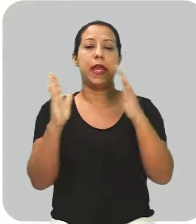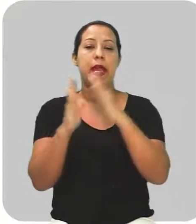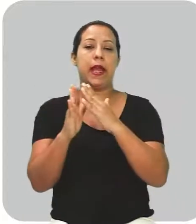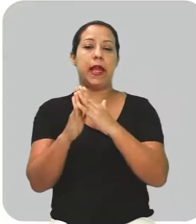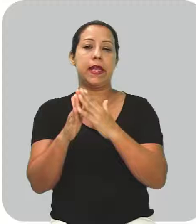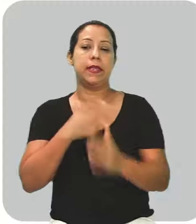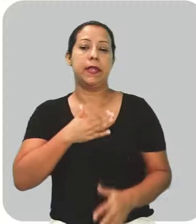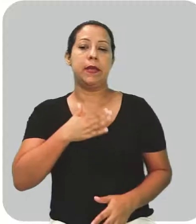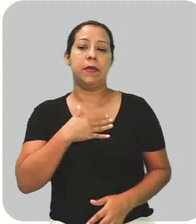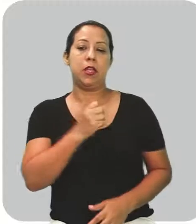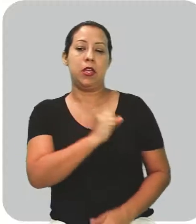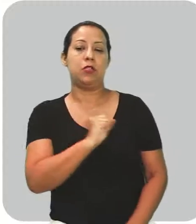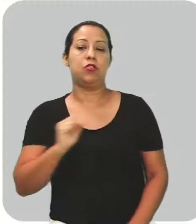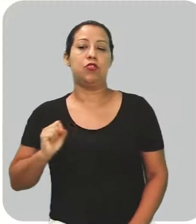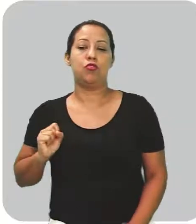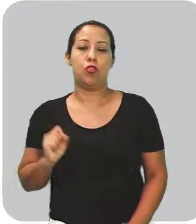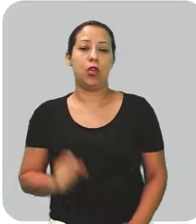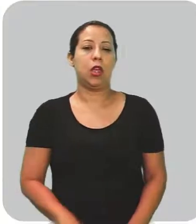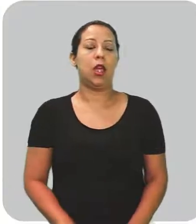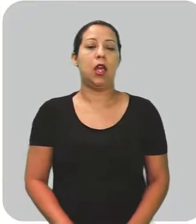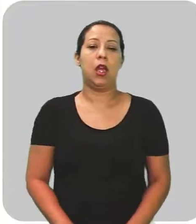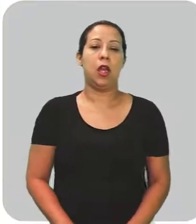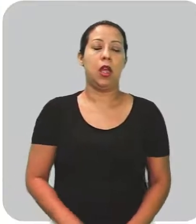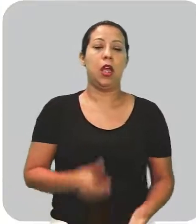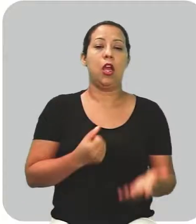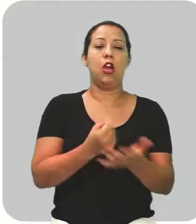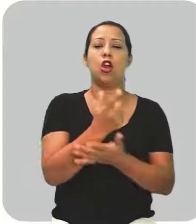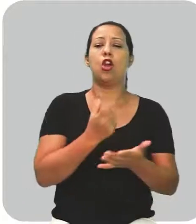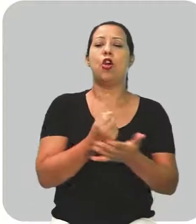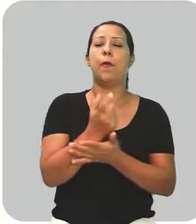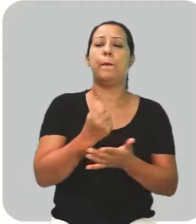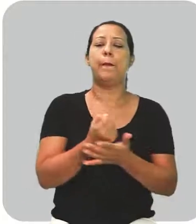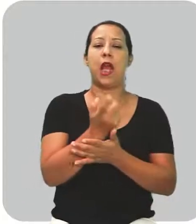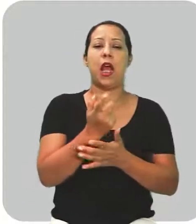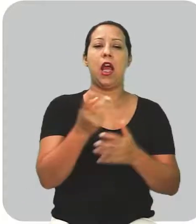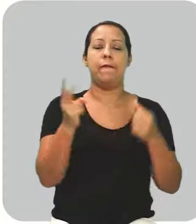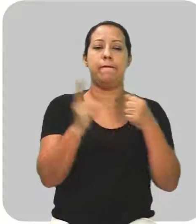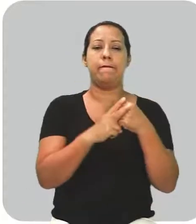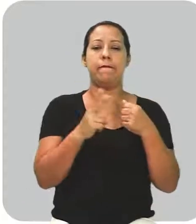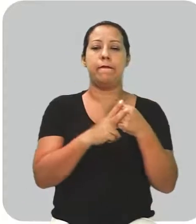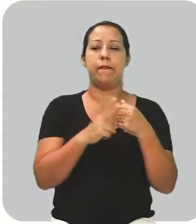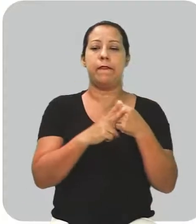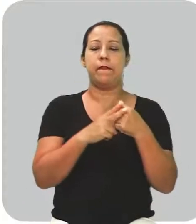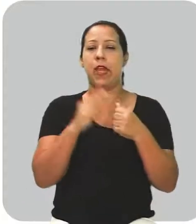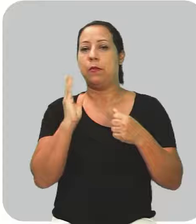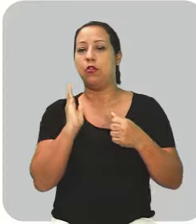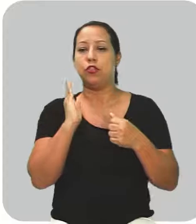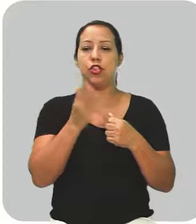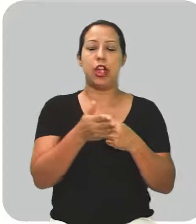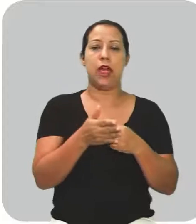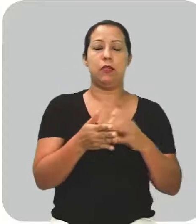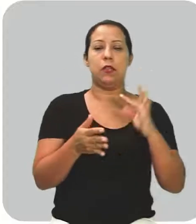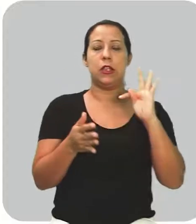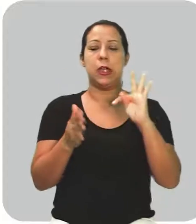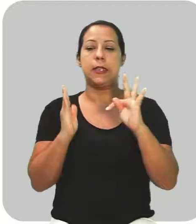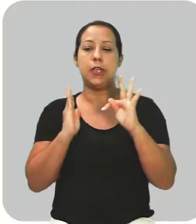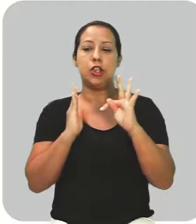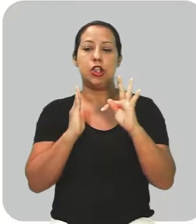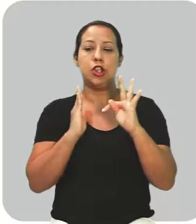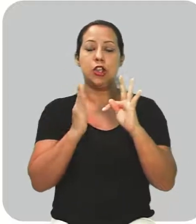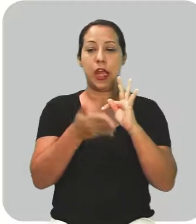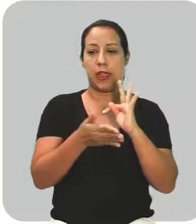Nosso verbo aqui, comprei o quê? O nosso verbo transitivo direto. Precisou de um complemento?